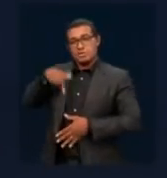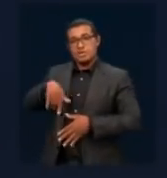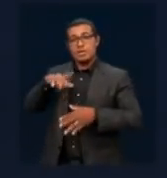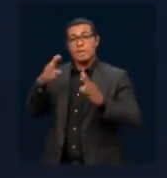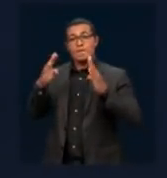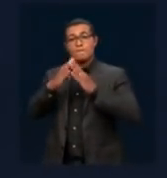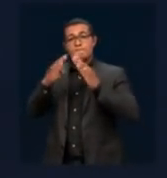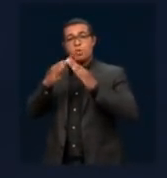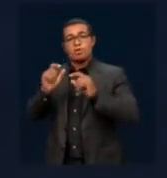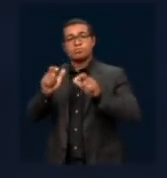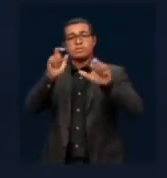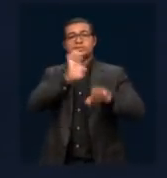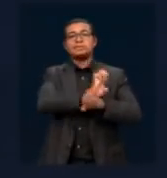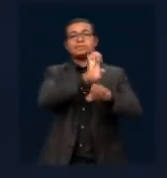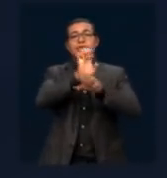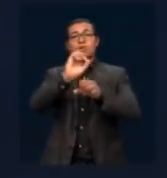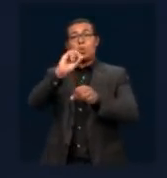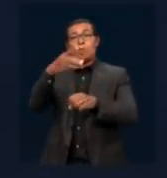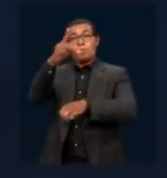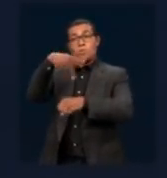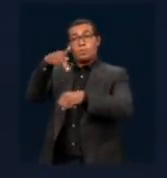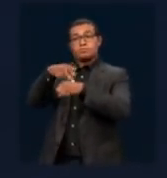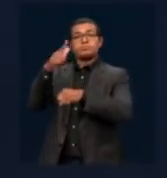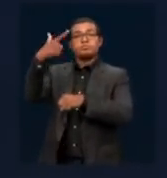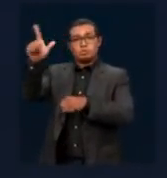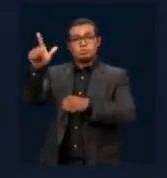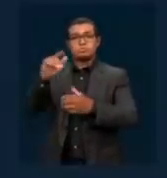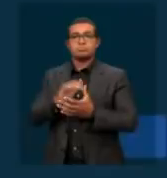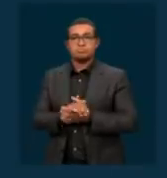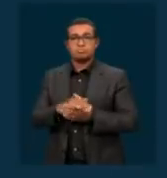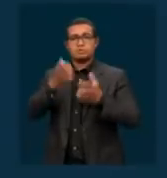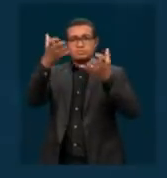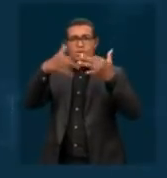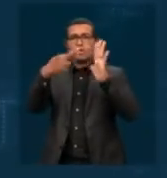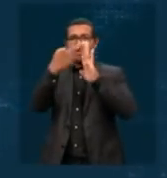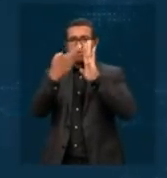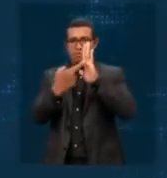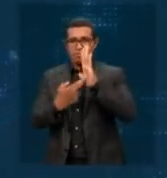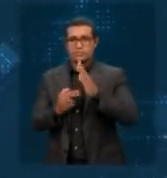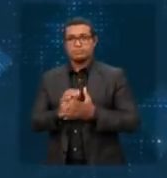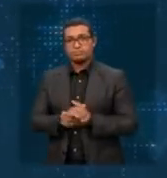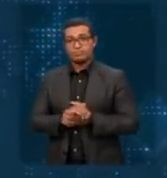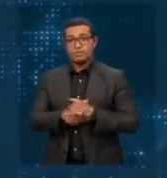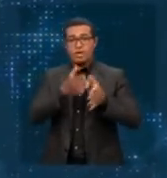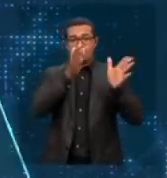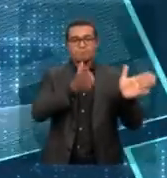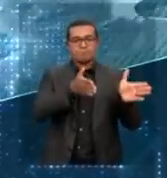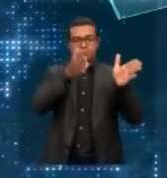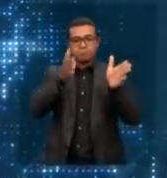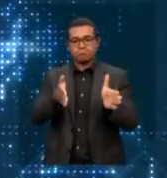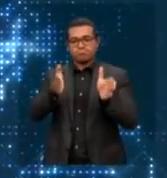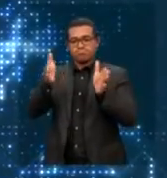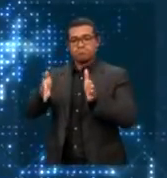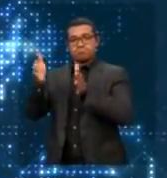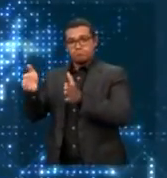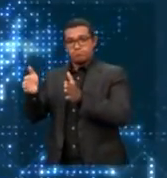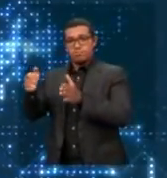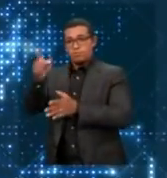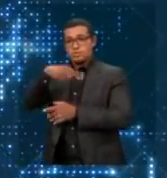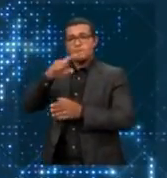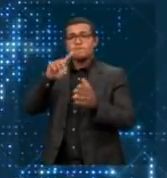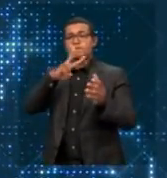acompanharem tudo vamos às regras nos quatro blocos do debate os candidatos farão perguntas